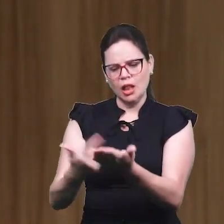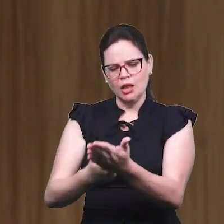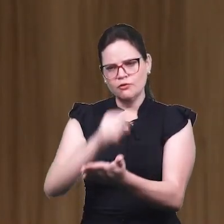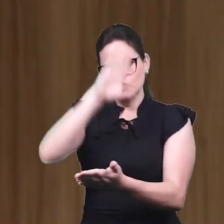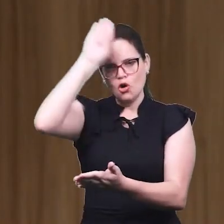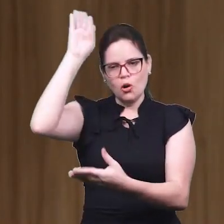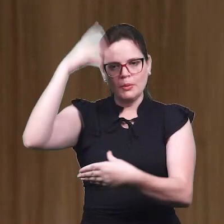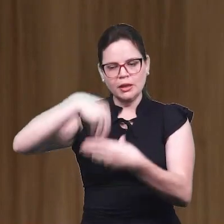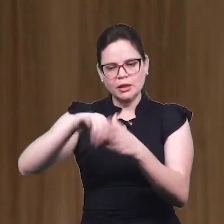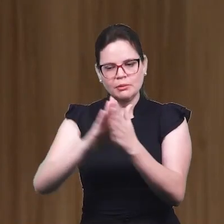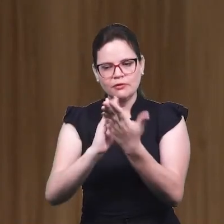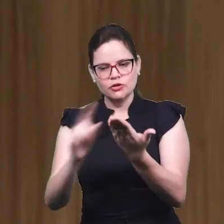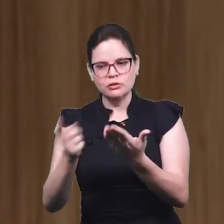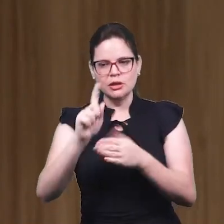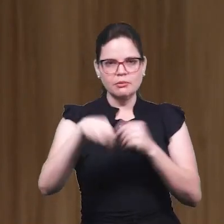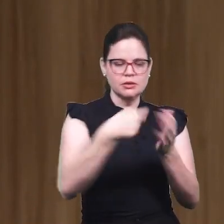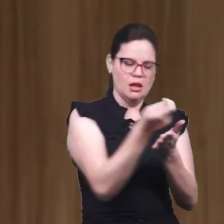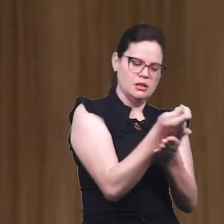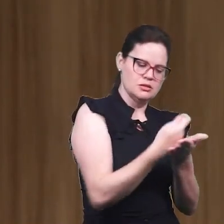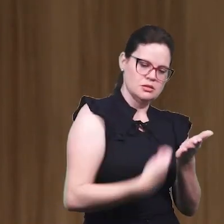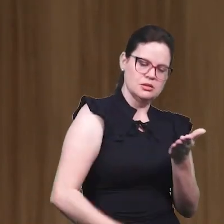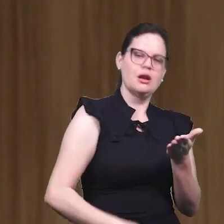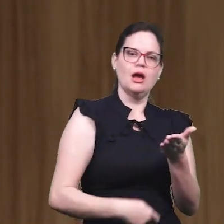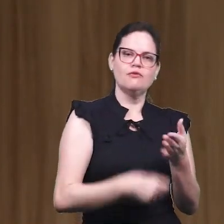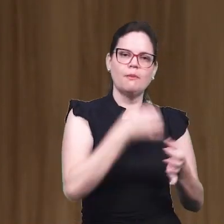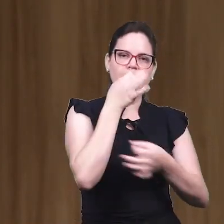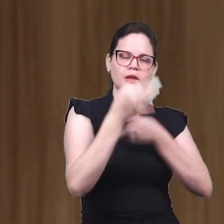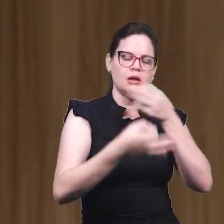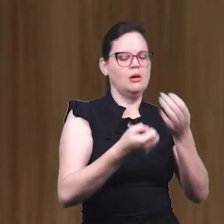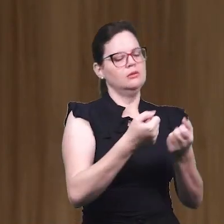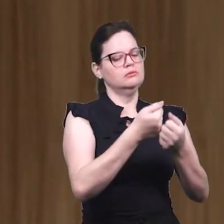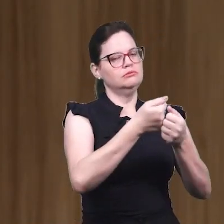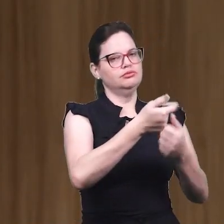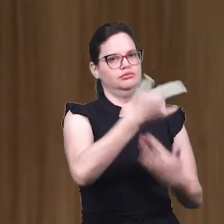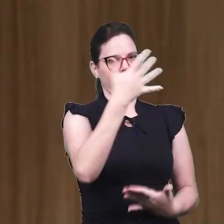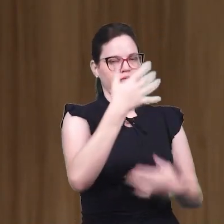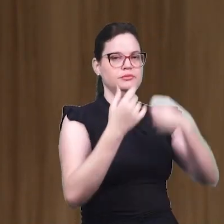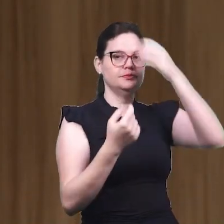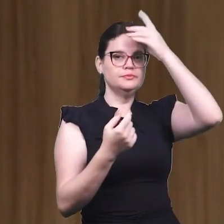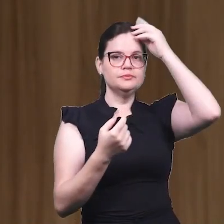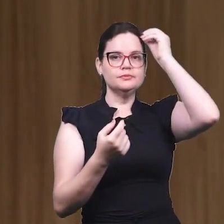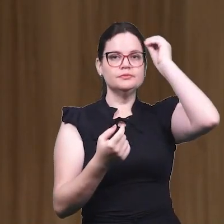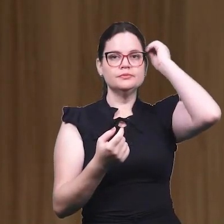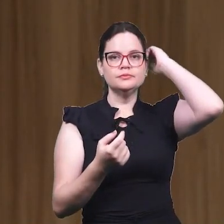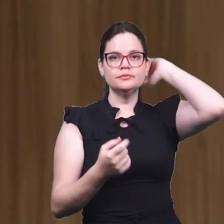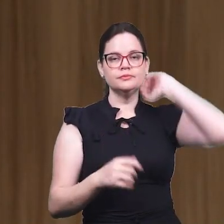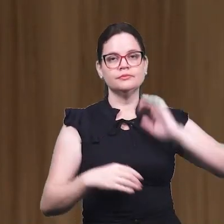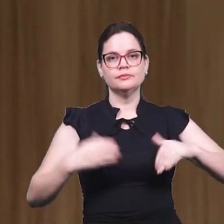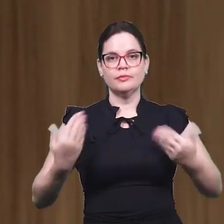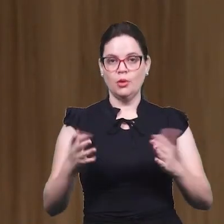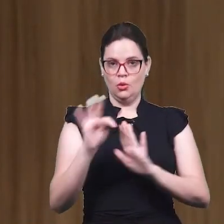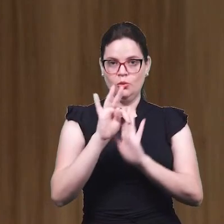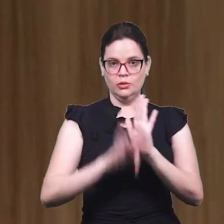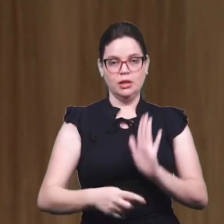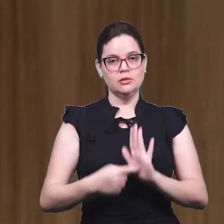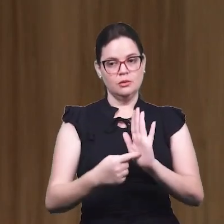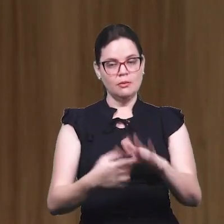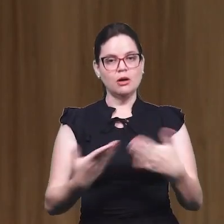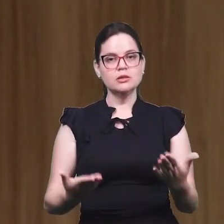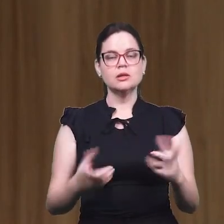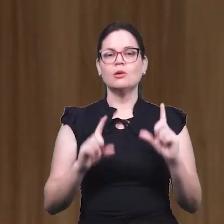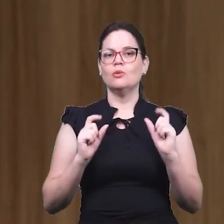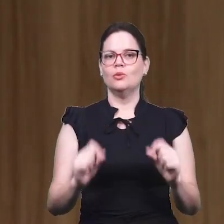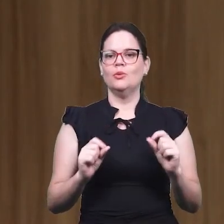grande base. Aliás, o texto lido aqui, ele foi usado foi vivido como uma grande experiência